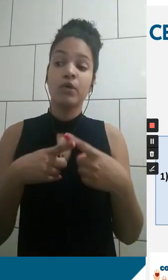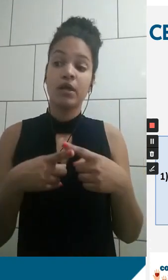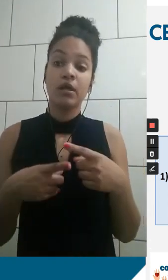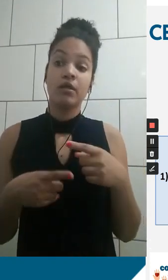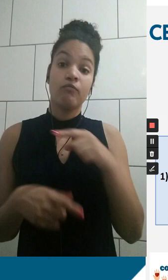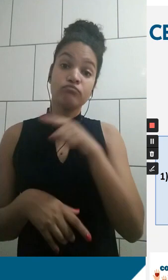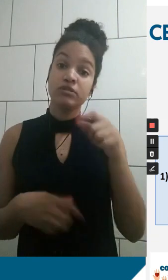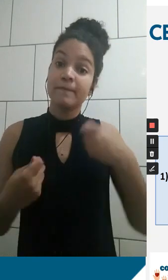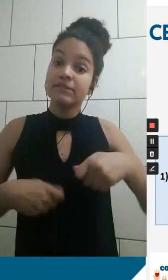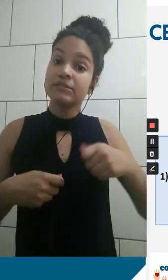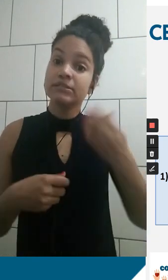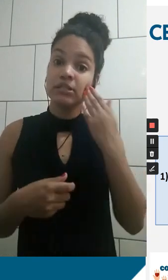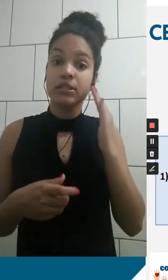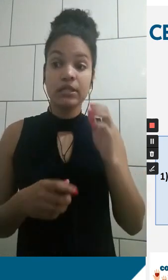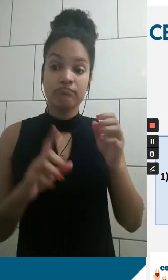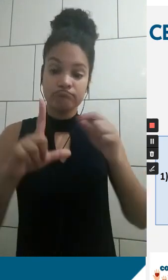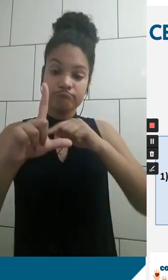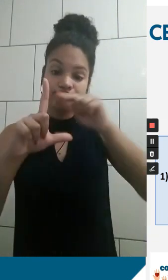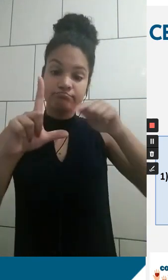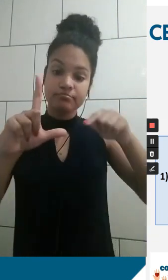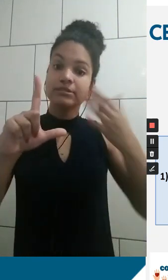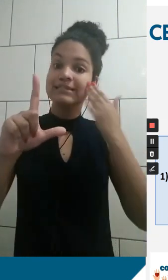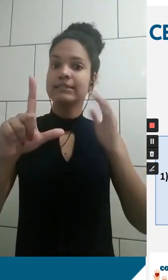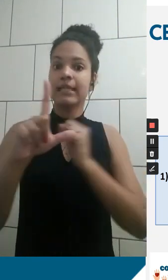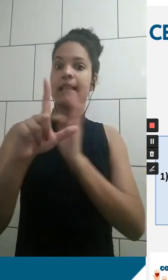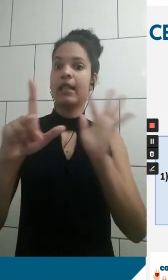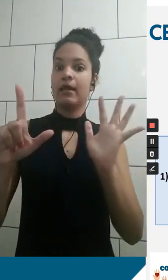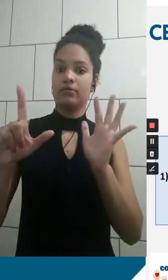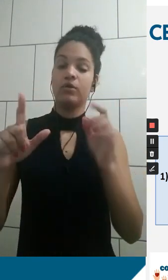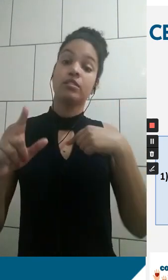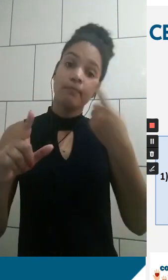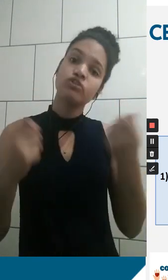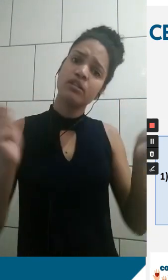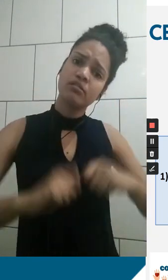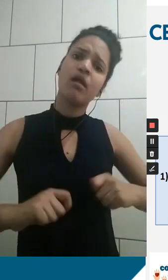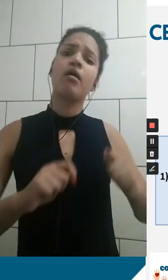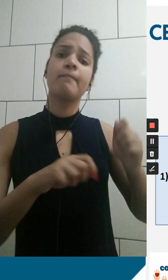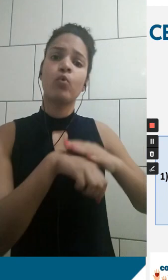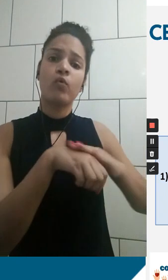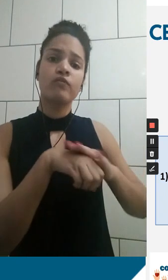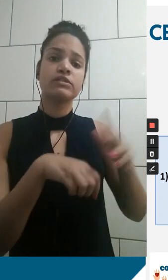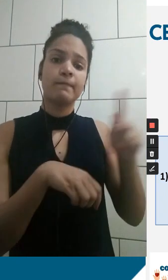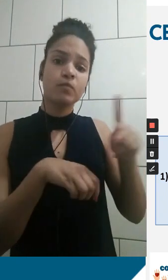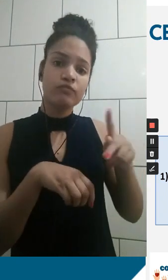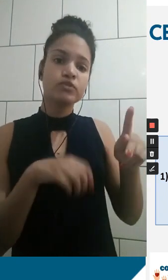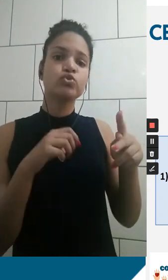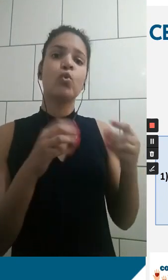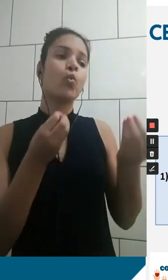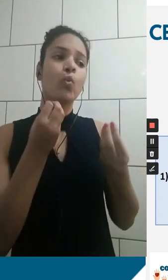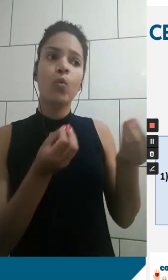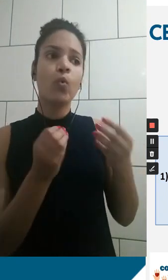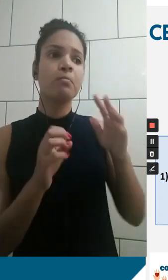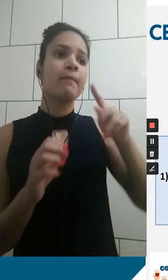E depois vocês vão poder discutir com os seus mediadores como a temperatura, como o pH e a concentração de substratos